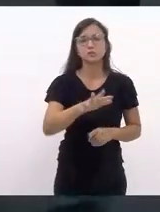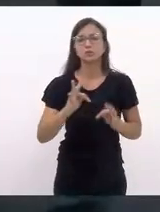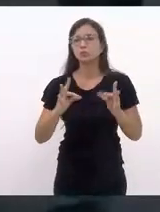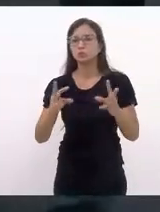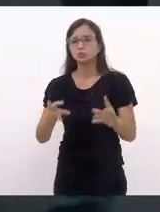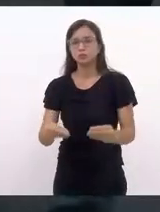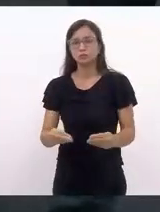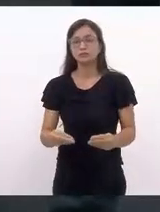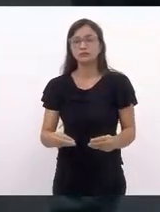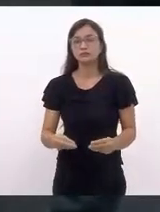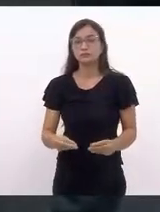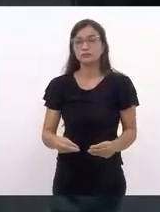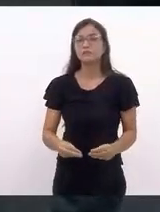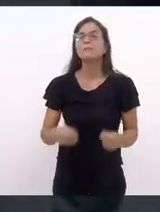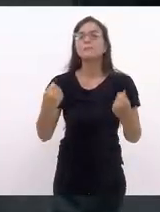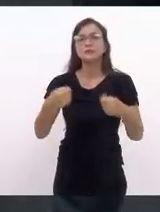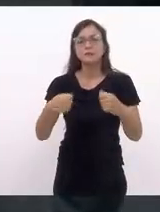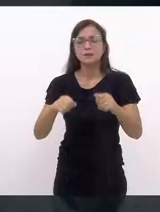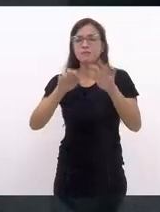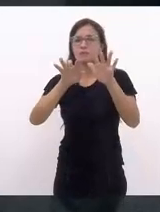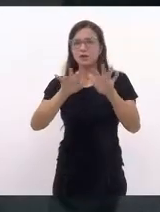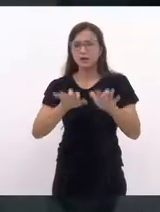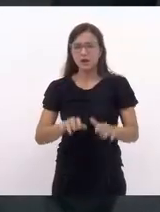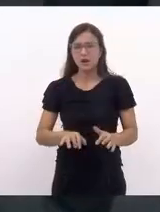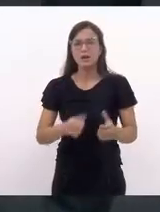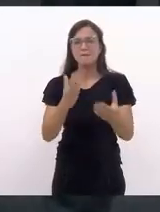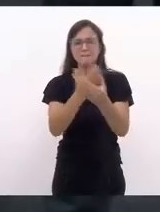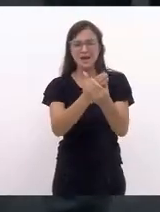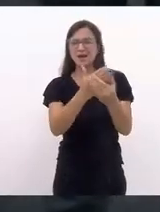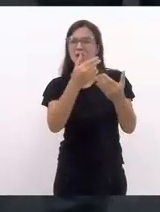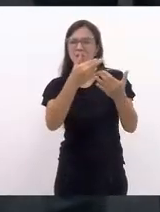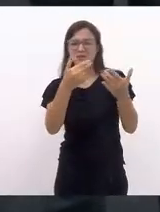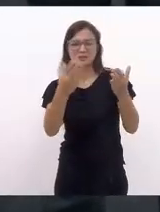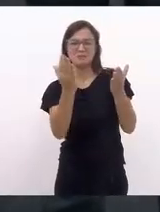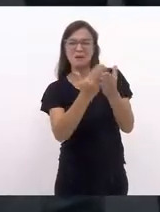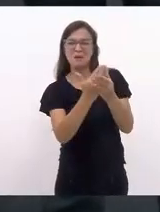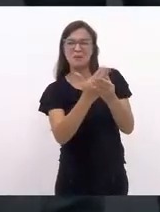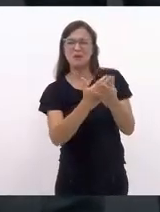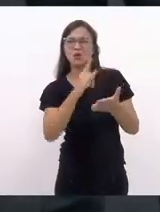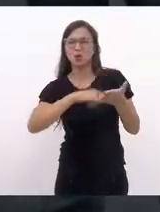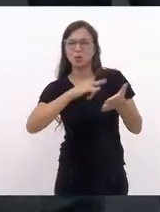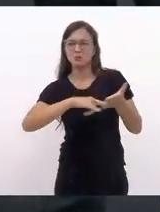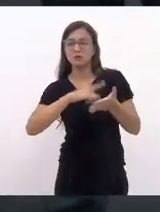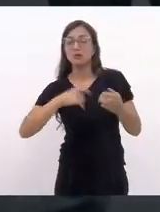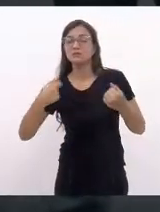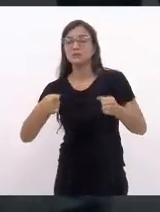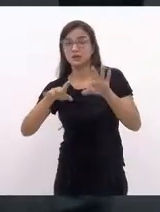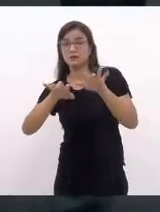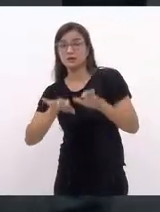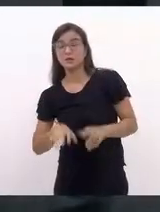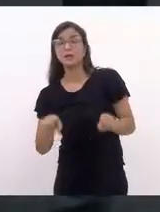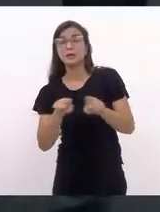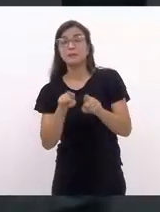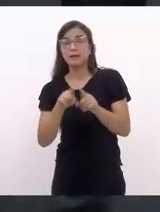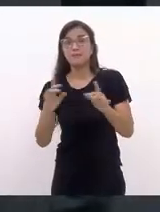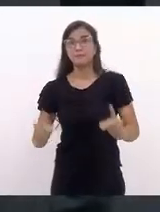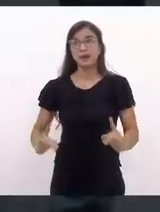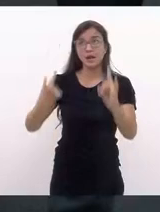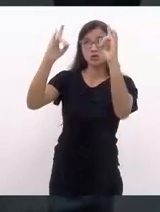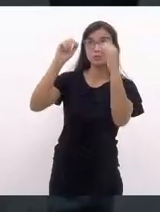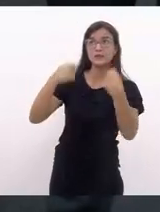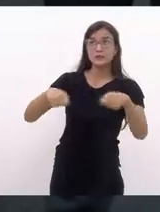precisa ser digitalizado o prédio é um prédio histórico que precisa de reforma